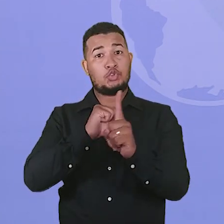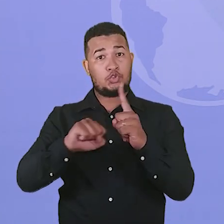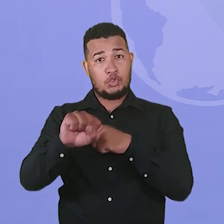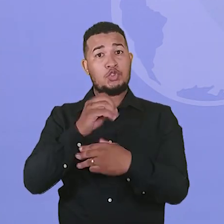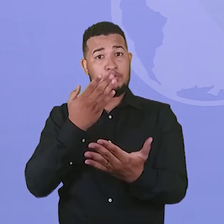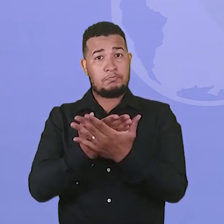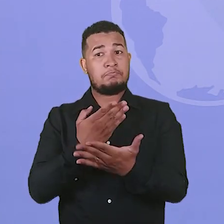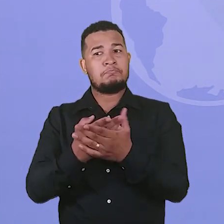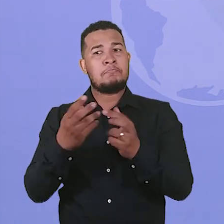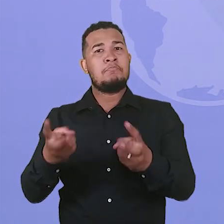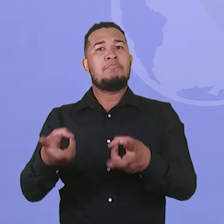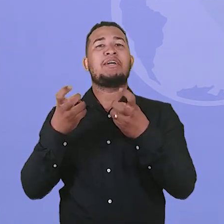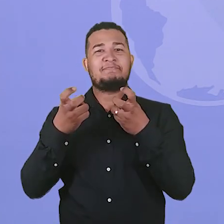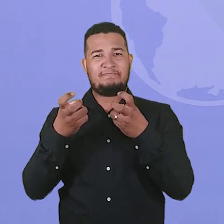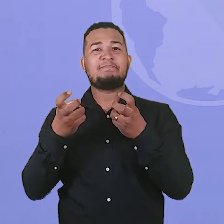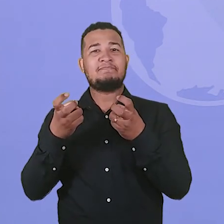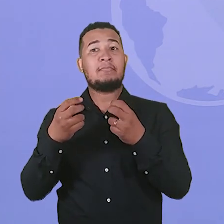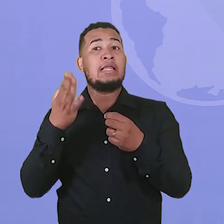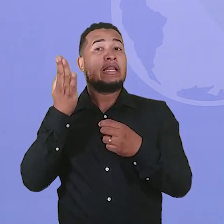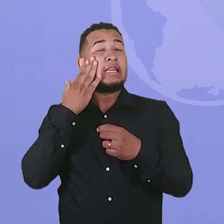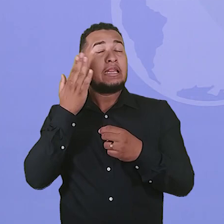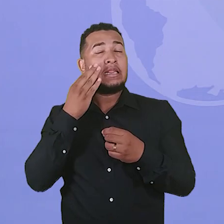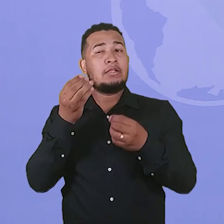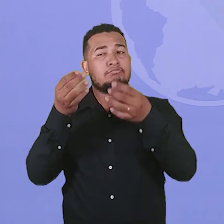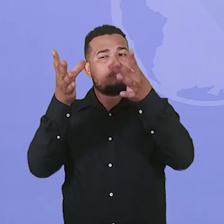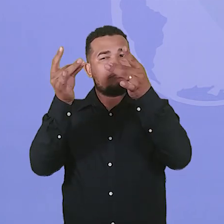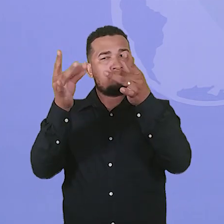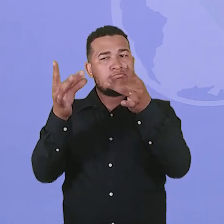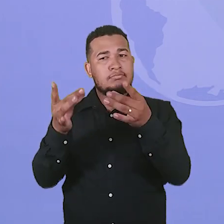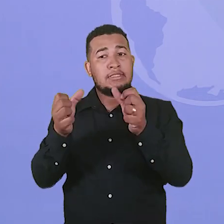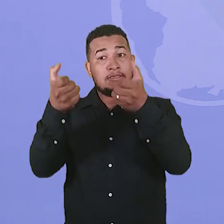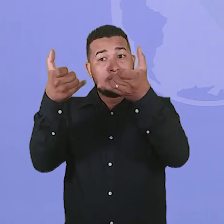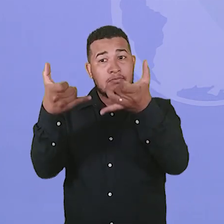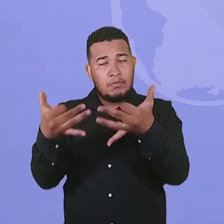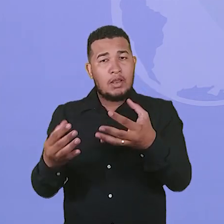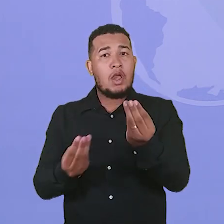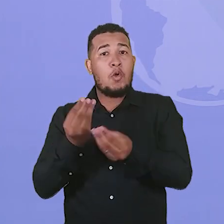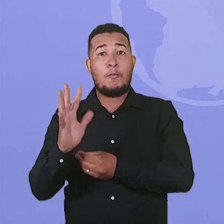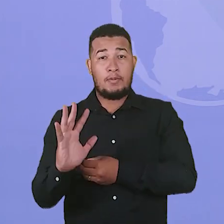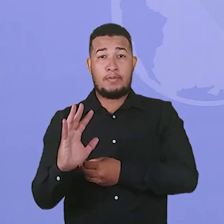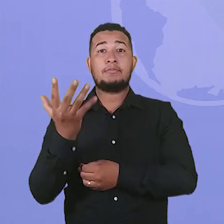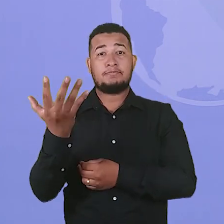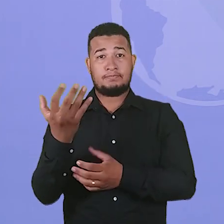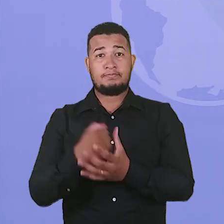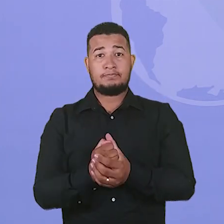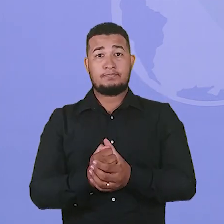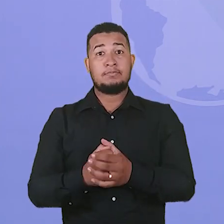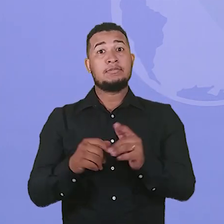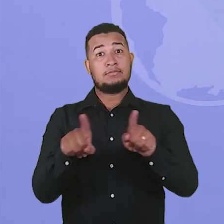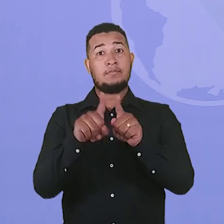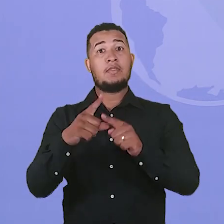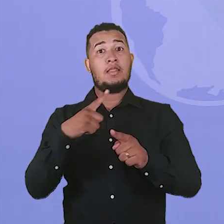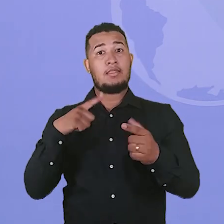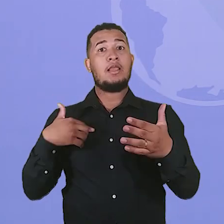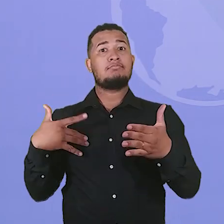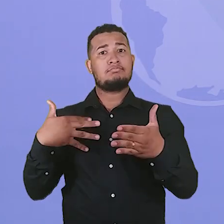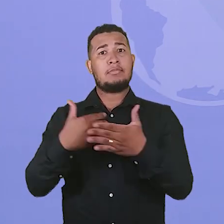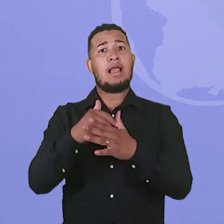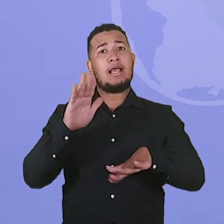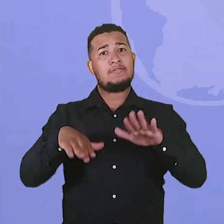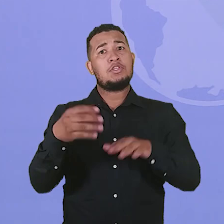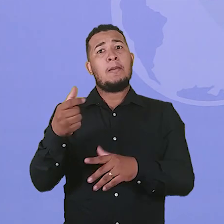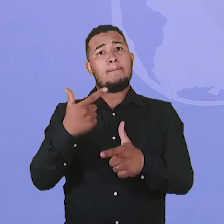sociologia aparece, para tentar explicar essas transformações, essas novas dinâmicas e, eventualmente, até